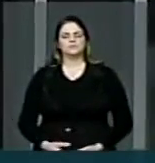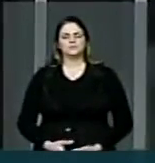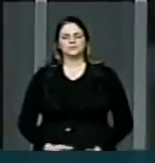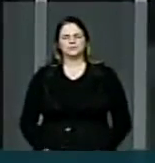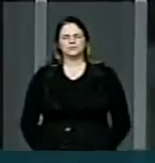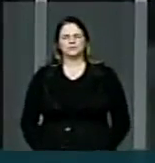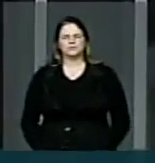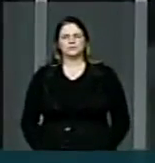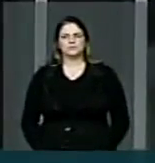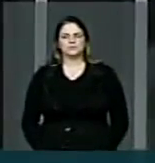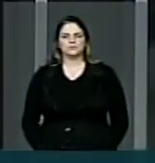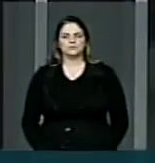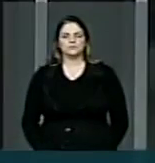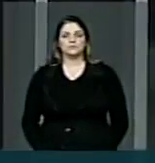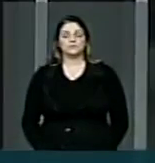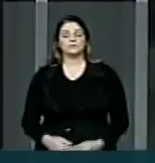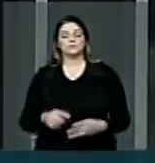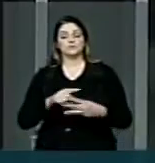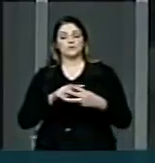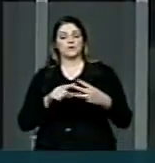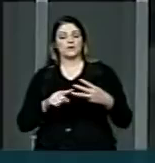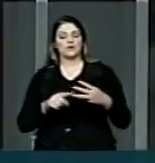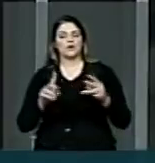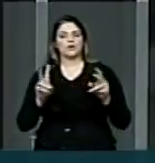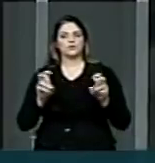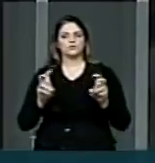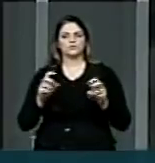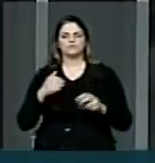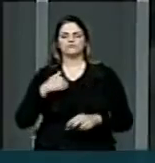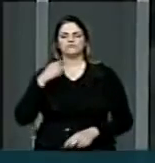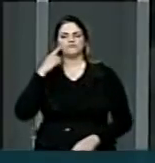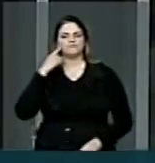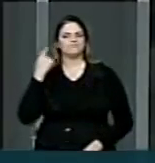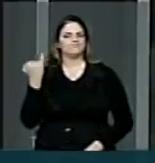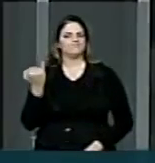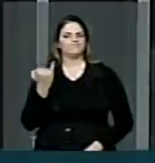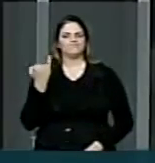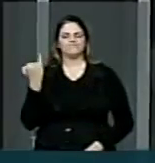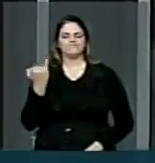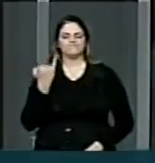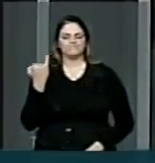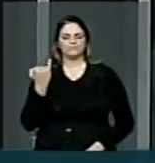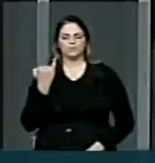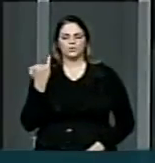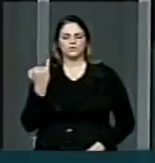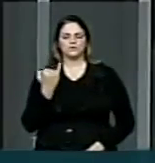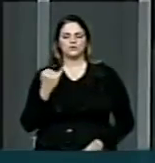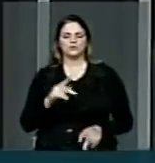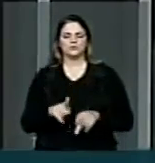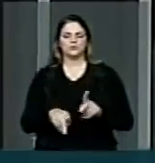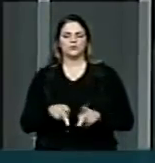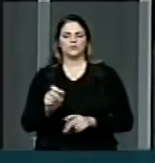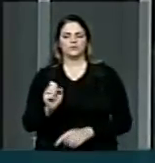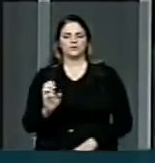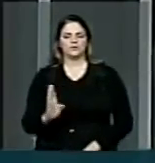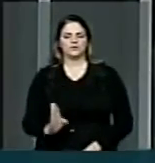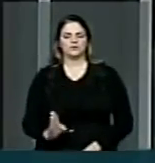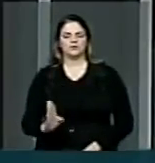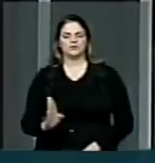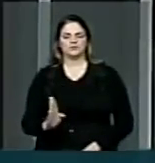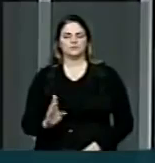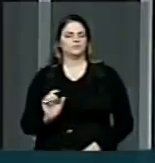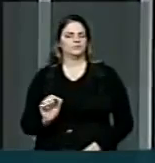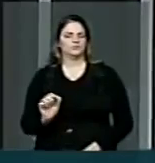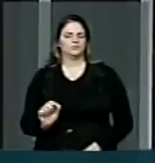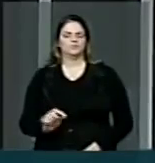desta vez sobre 3 assuntos que reputo de muita importância para o povo brasileiro. Um